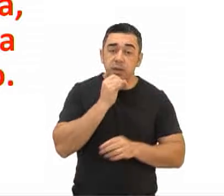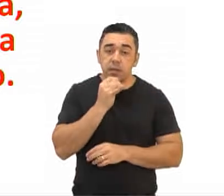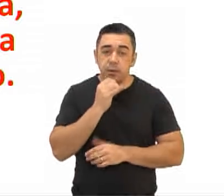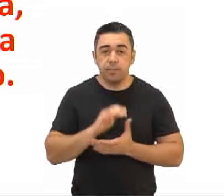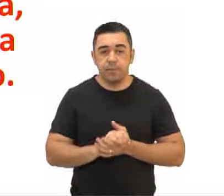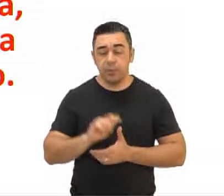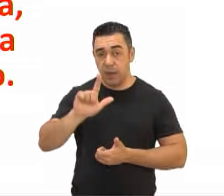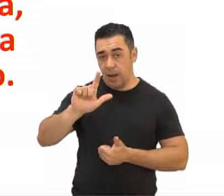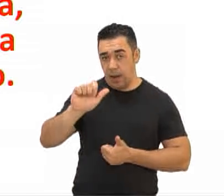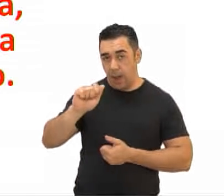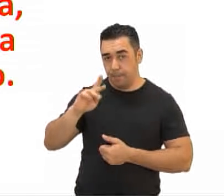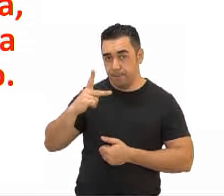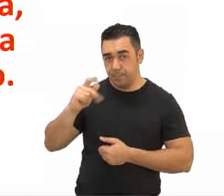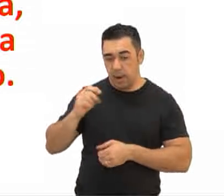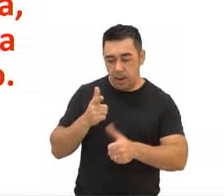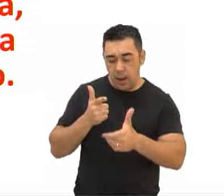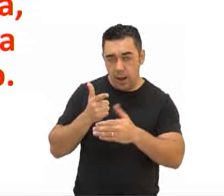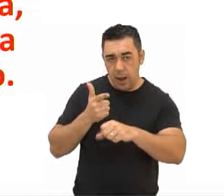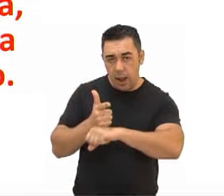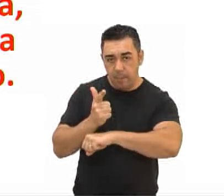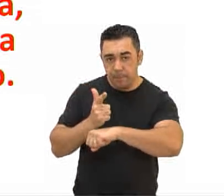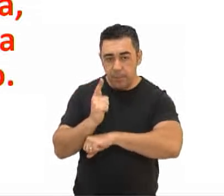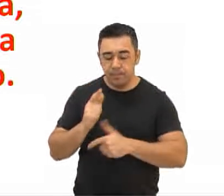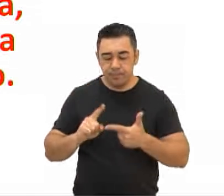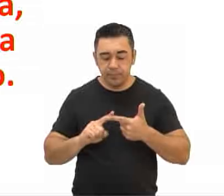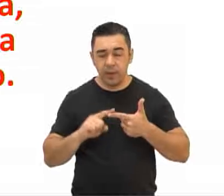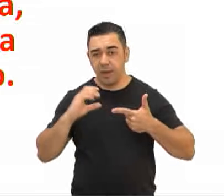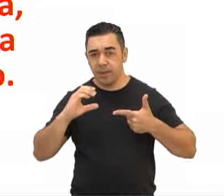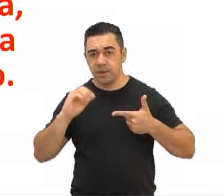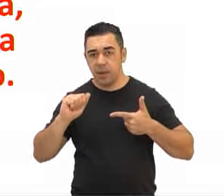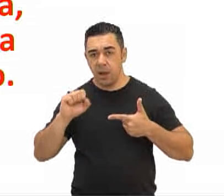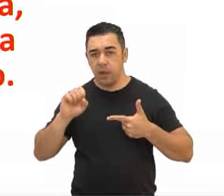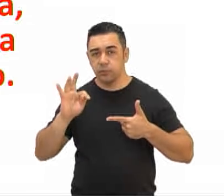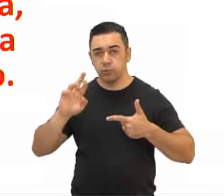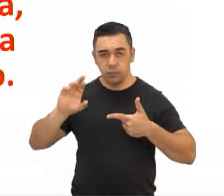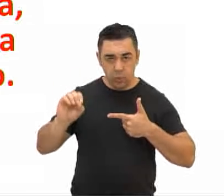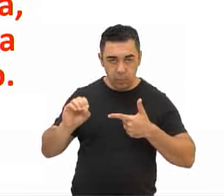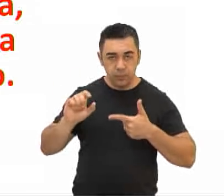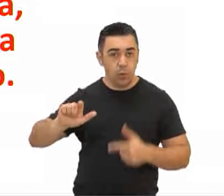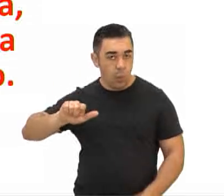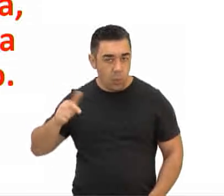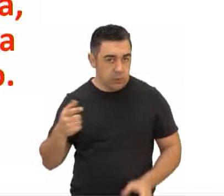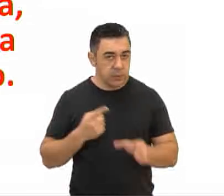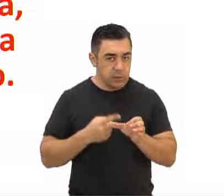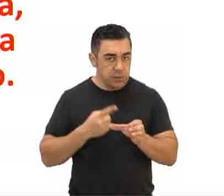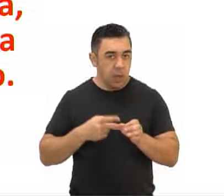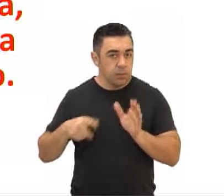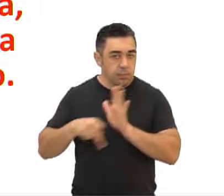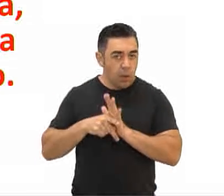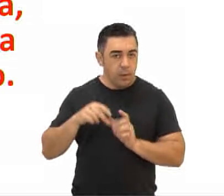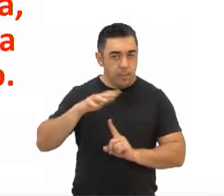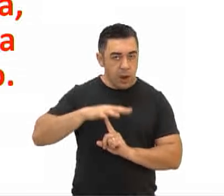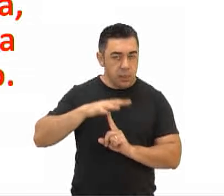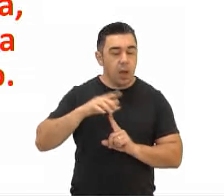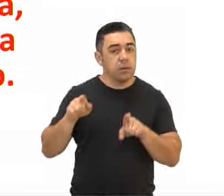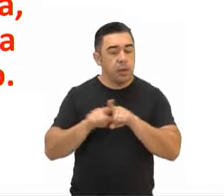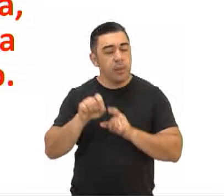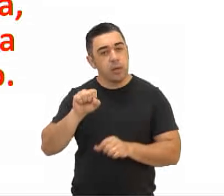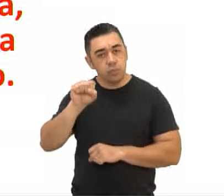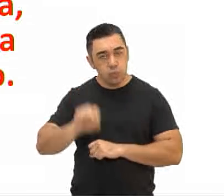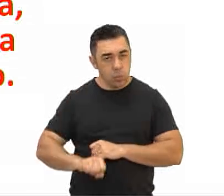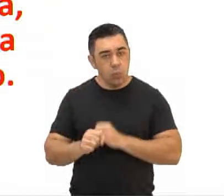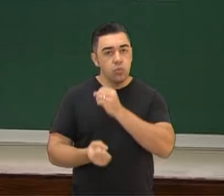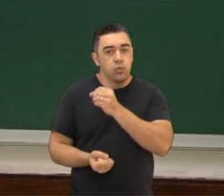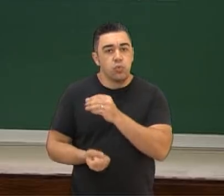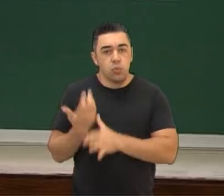como Alapa, como Castro, entre outras cidades do Paraná e de outras porções aqui da região sul, que surgem a partir